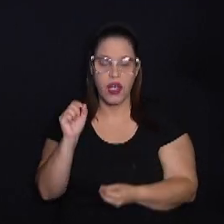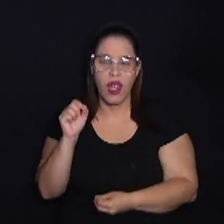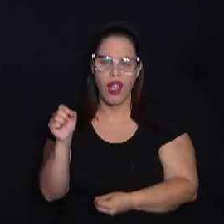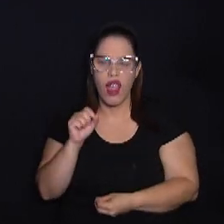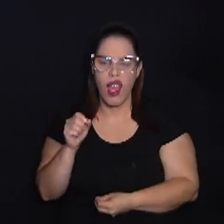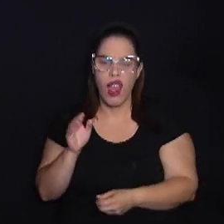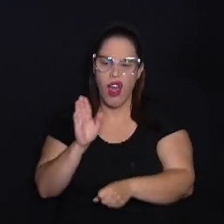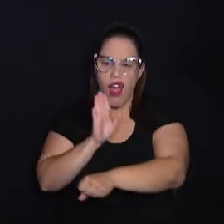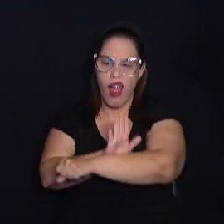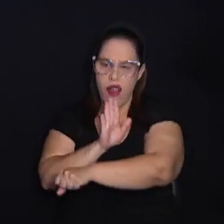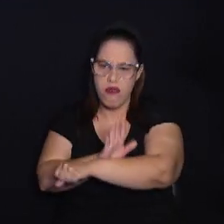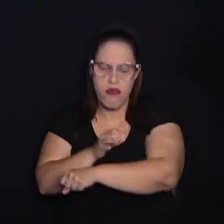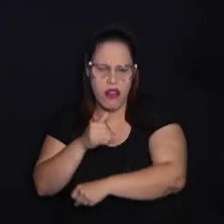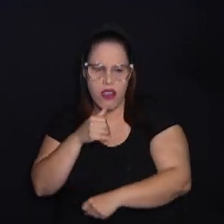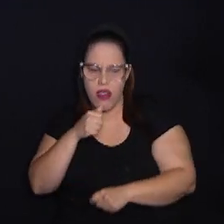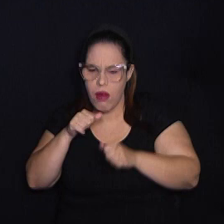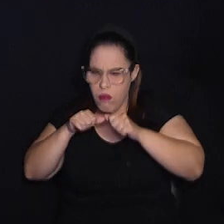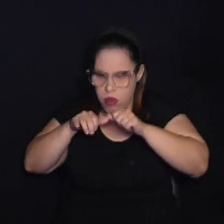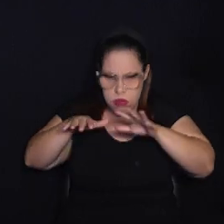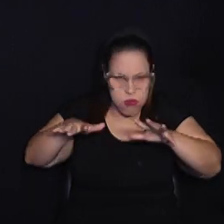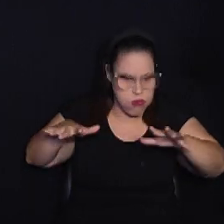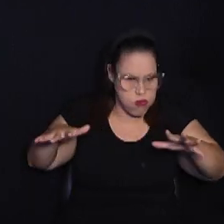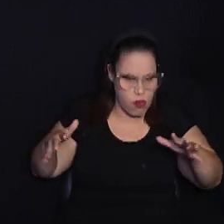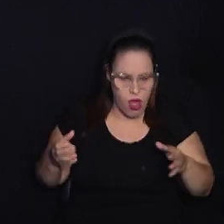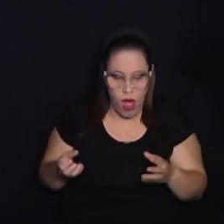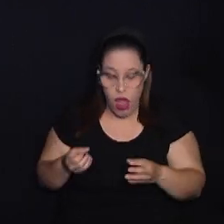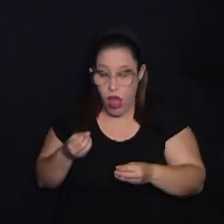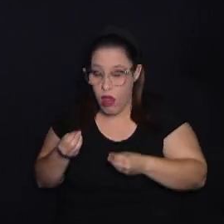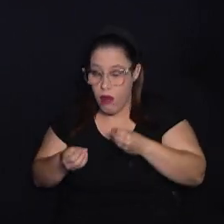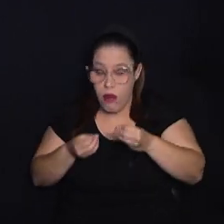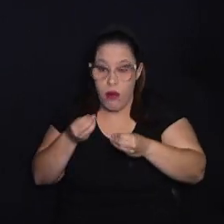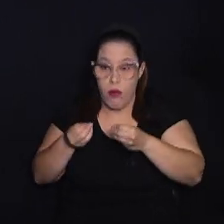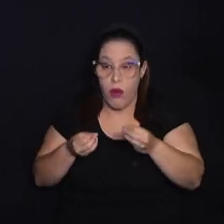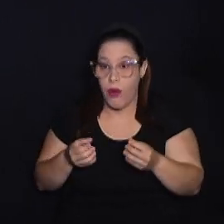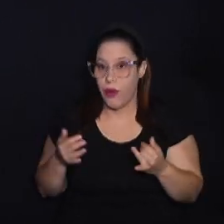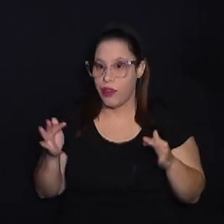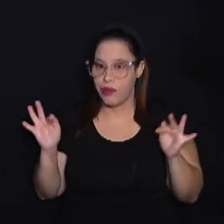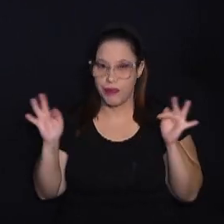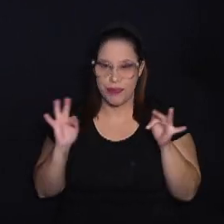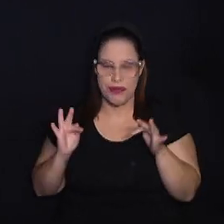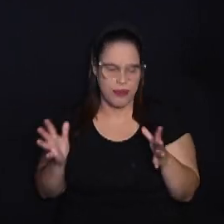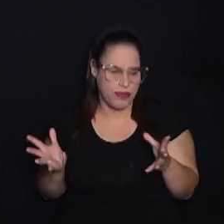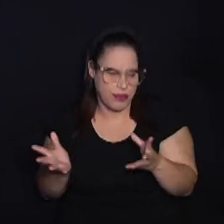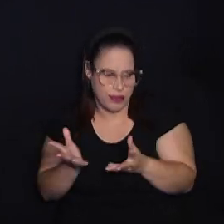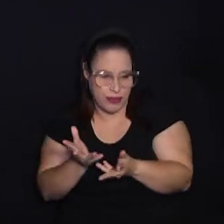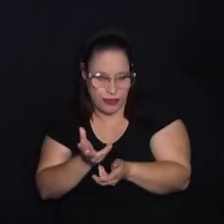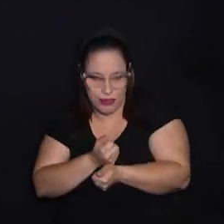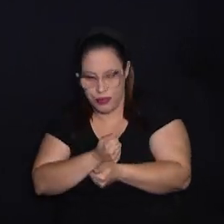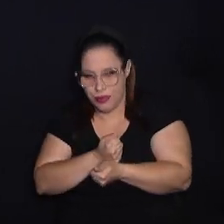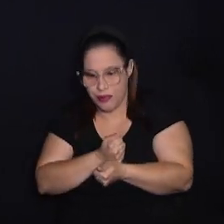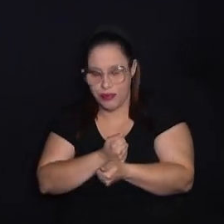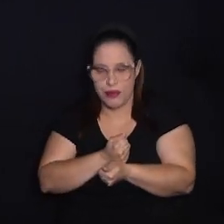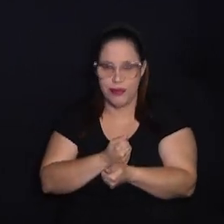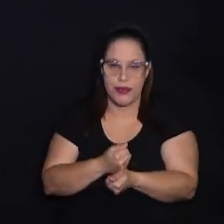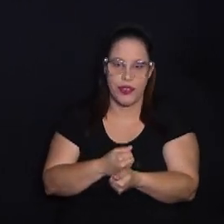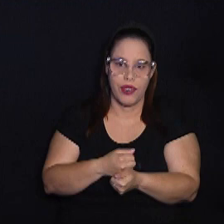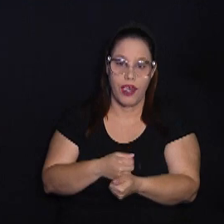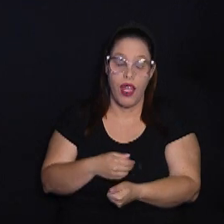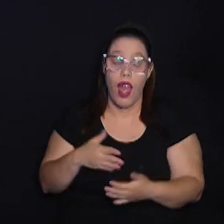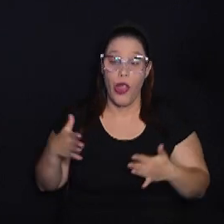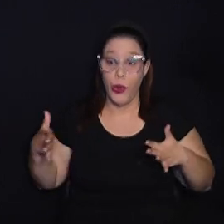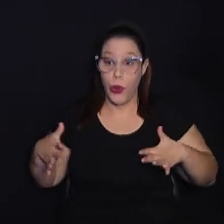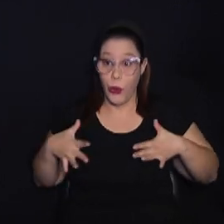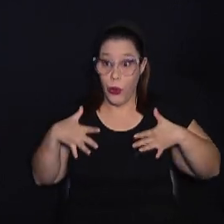cidade pujante, próspera, feliz, aconchegante. Então, sinta-se orgulhosa